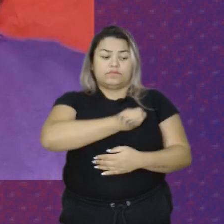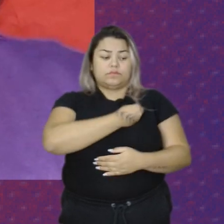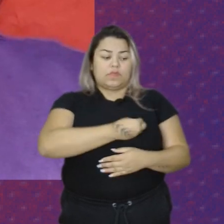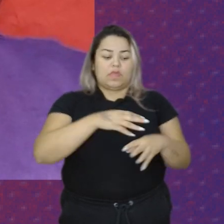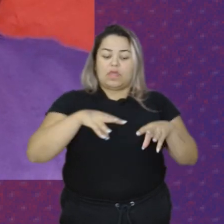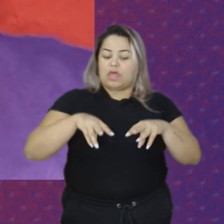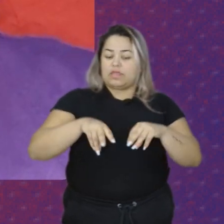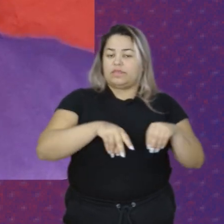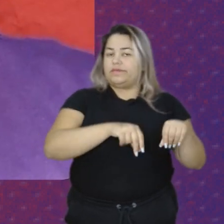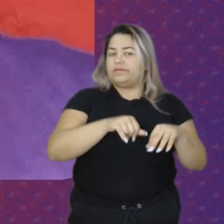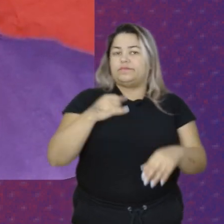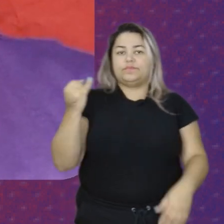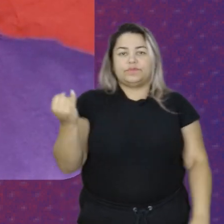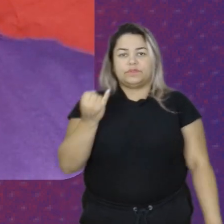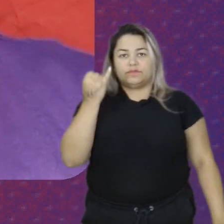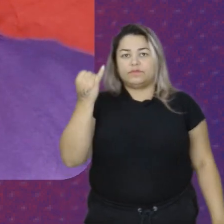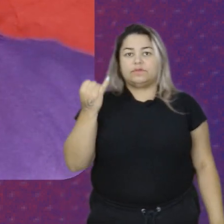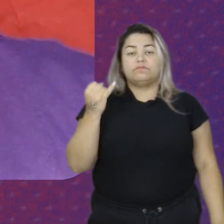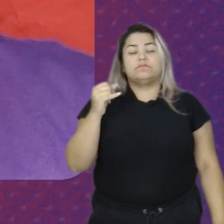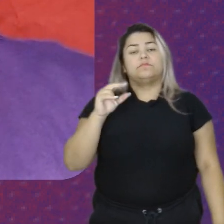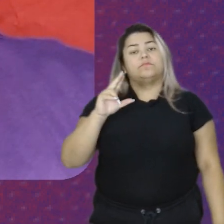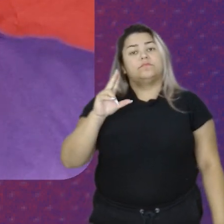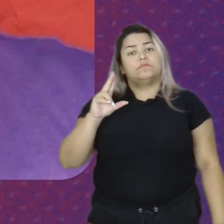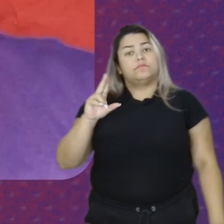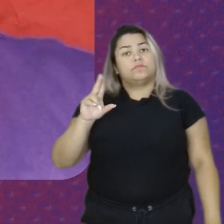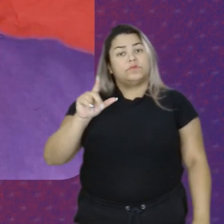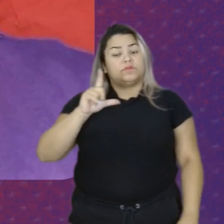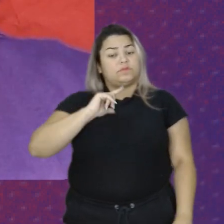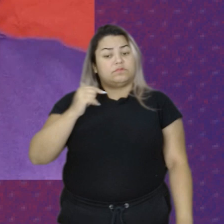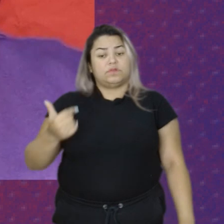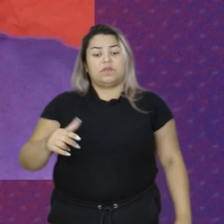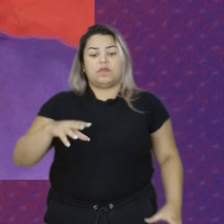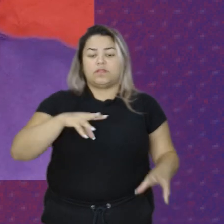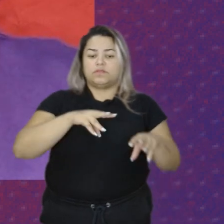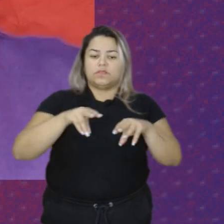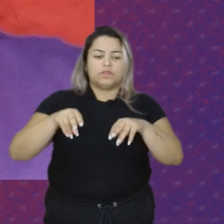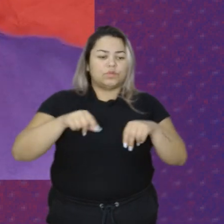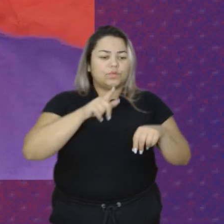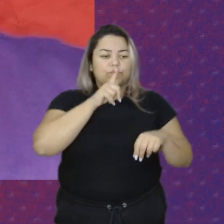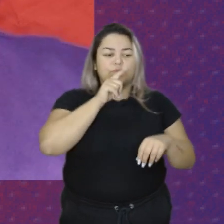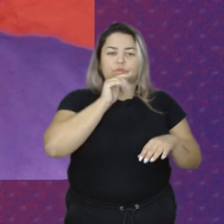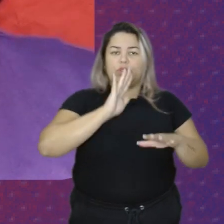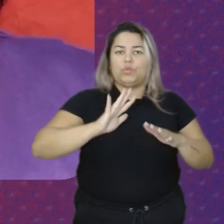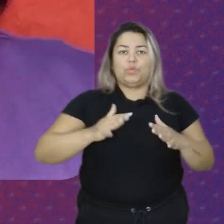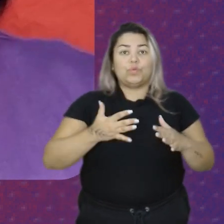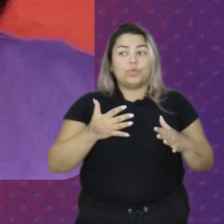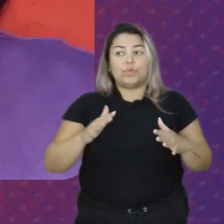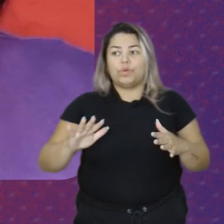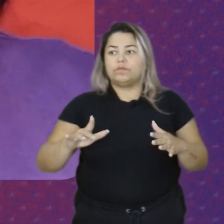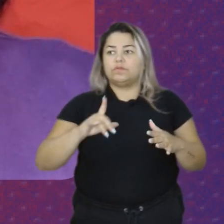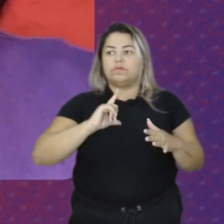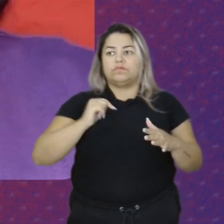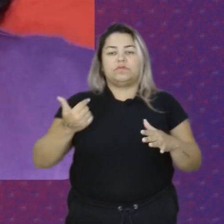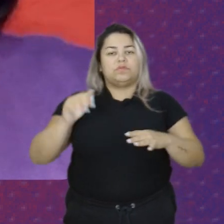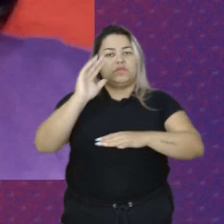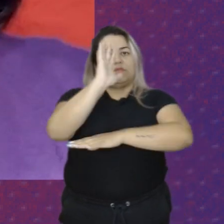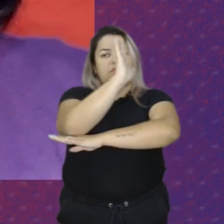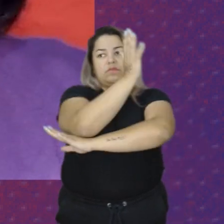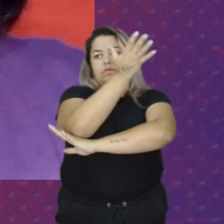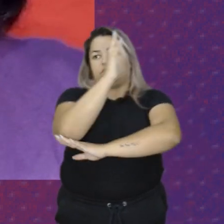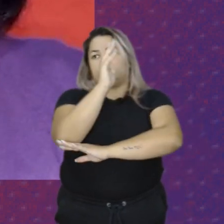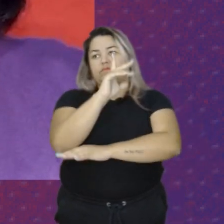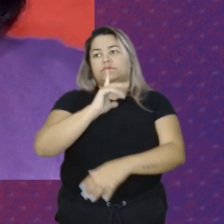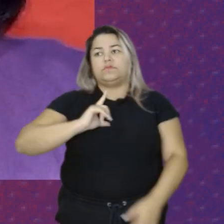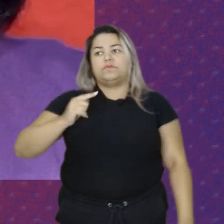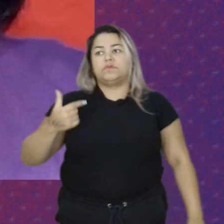muito importante. Quando você não tem a terra, quando você não tem o rio, quando você não tem a floresta, você não